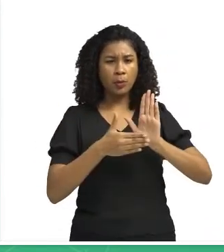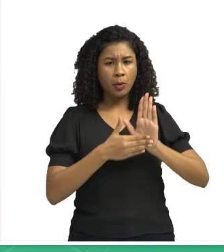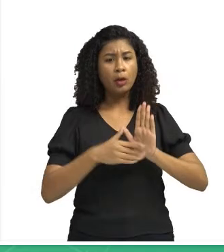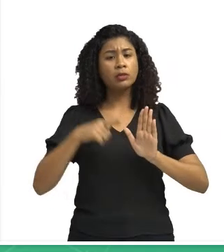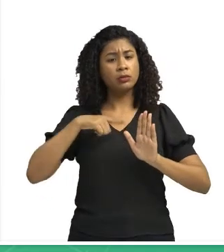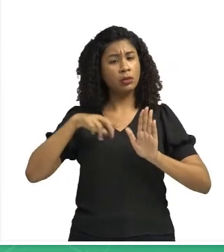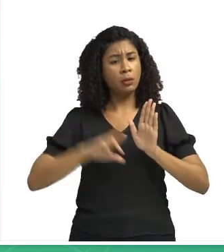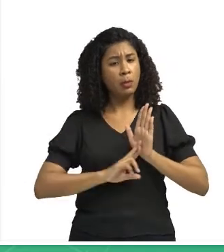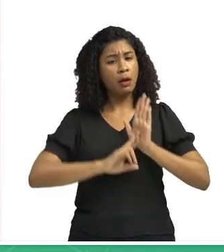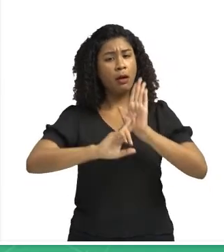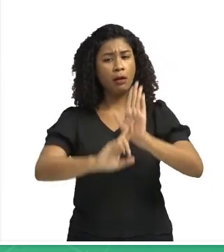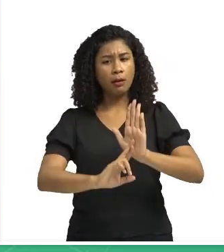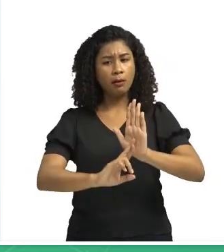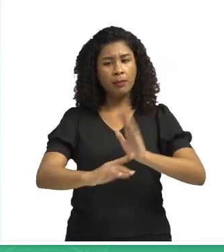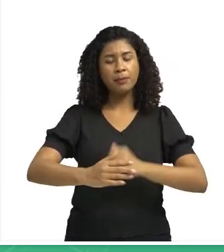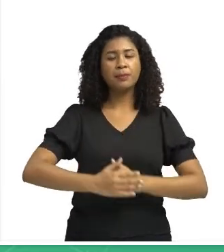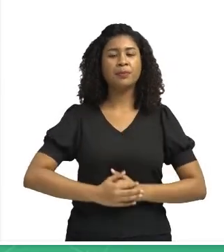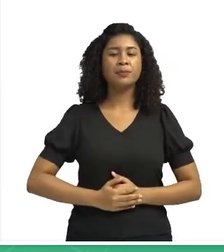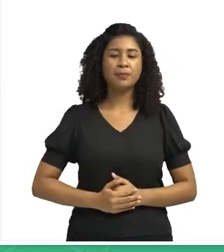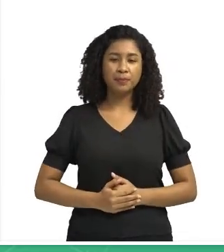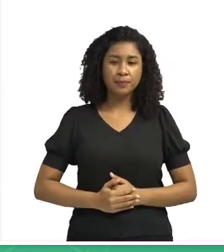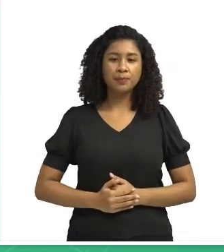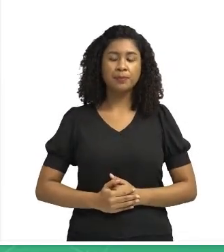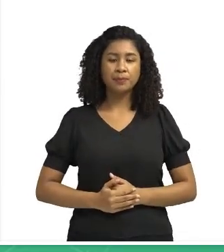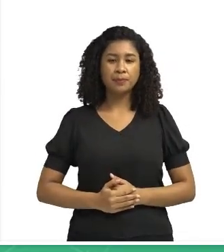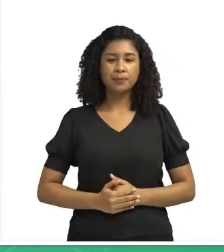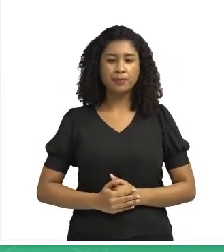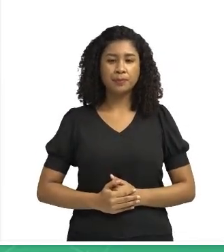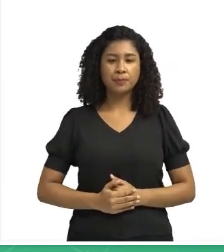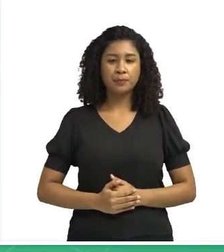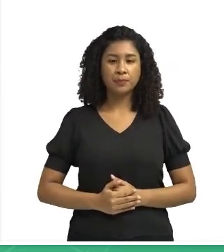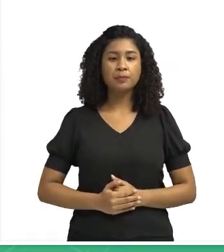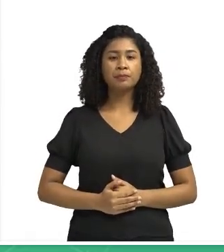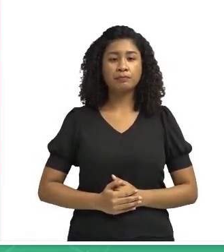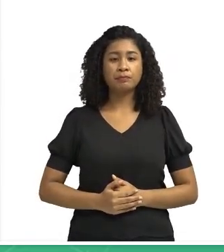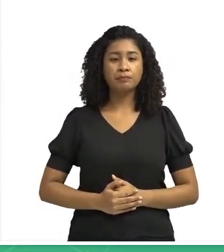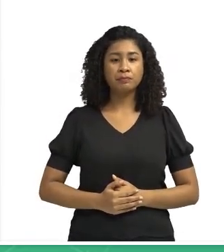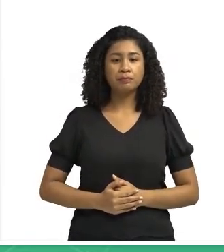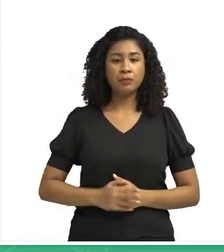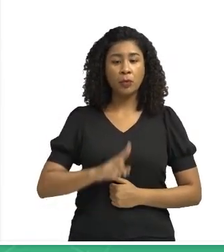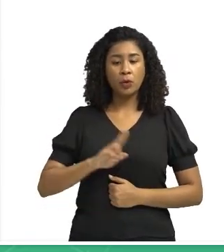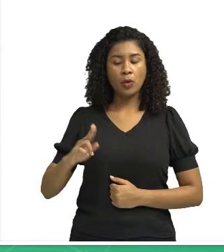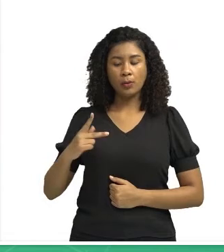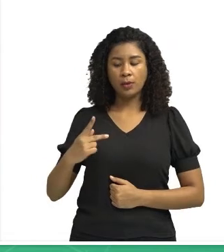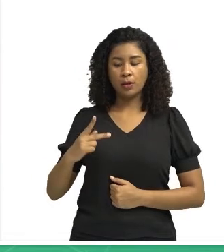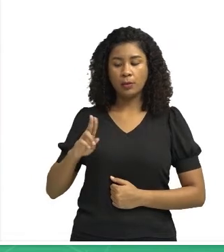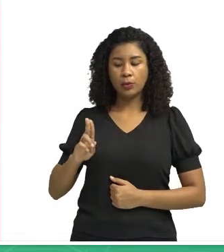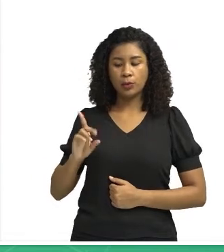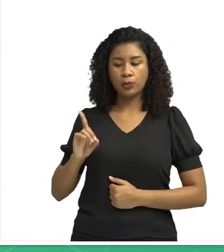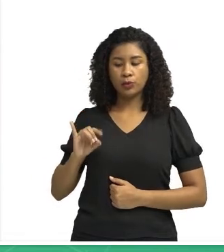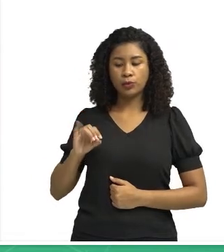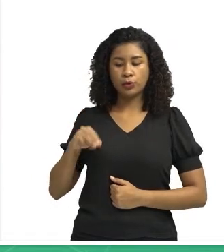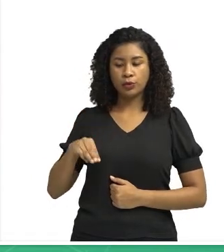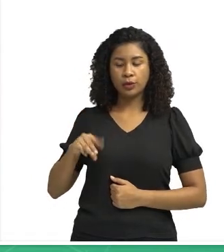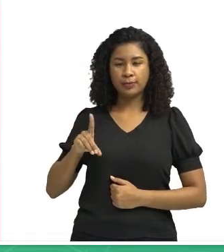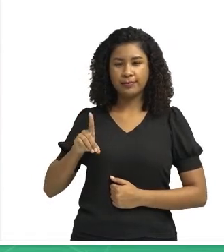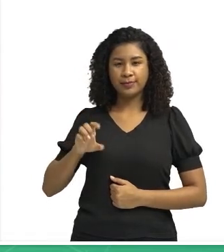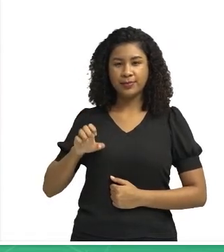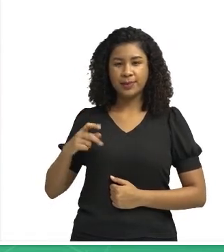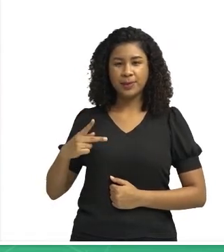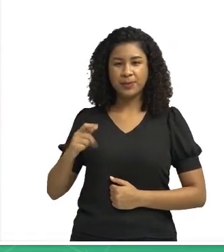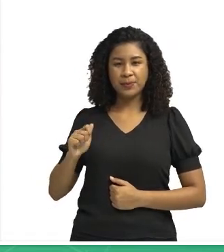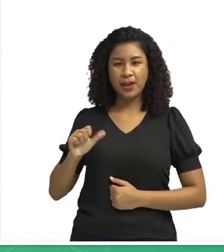representação, era o modelo de pudim de passas. Agora a gente vai fazer